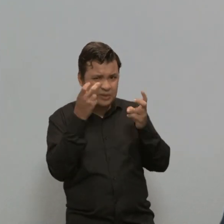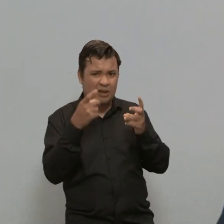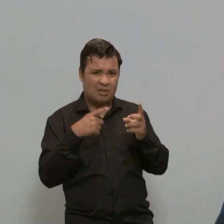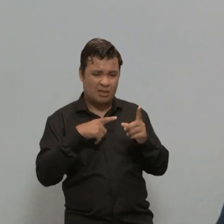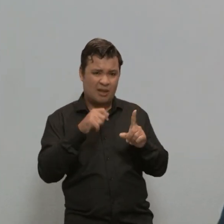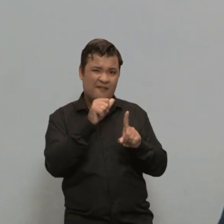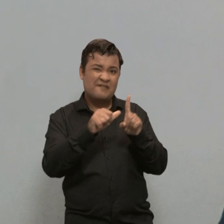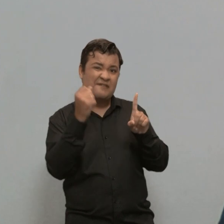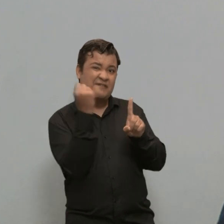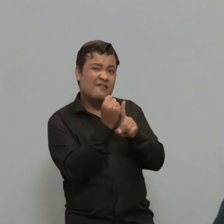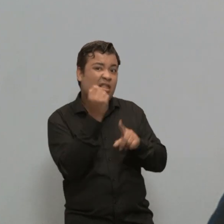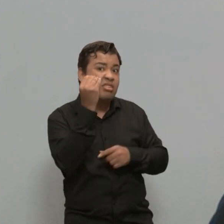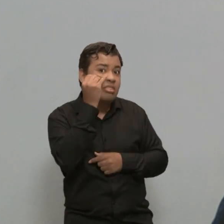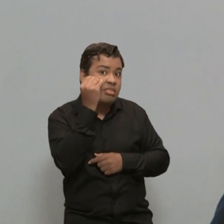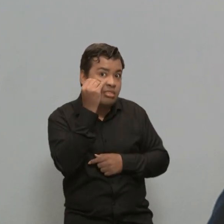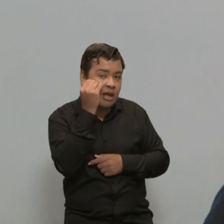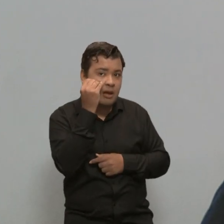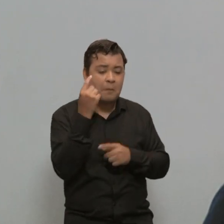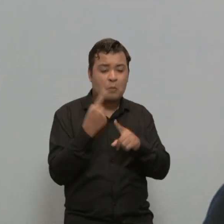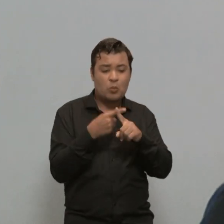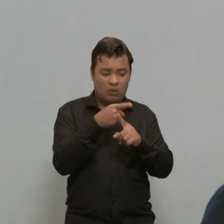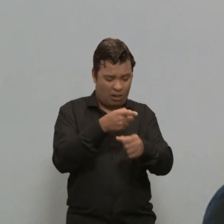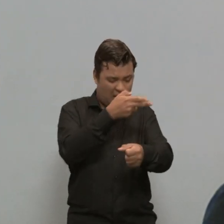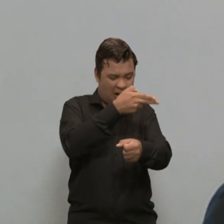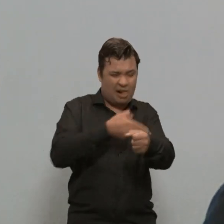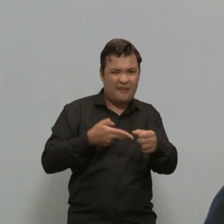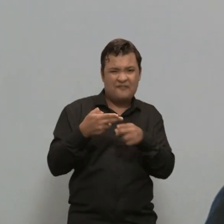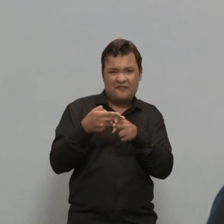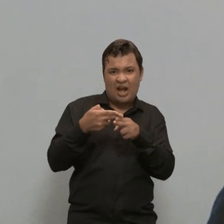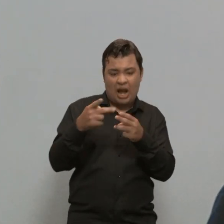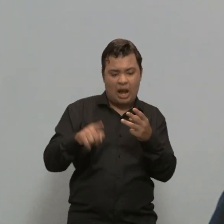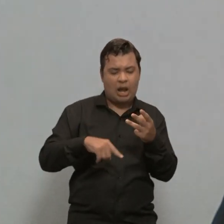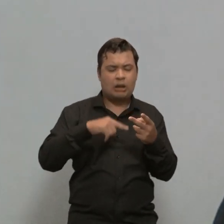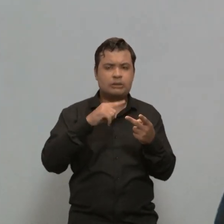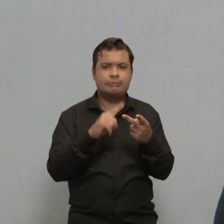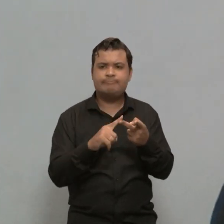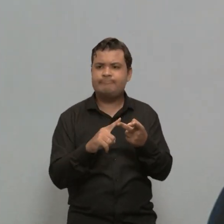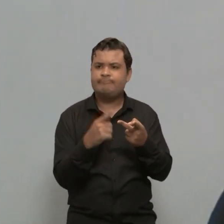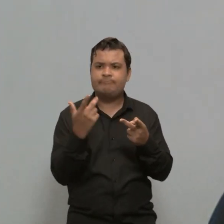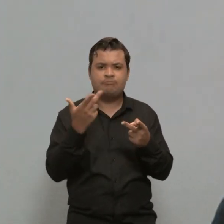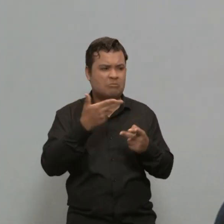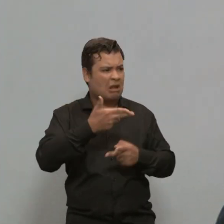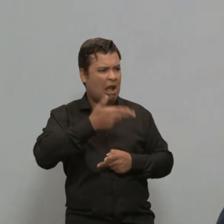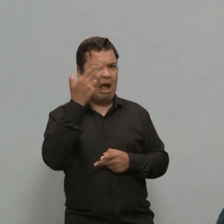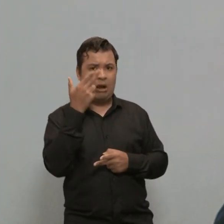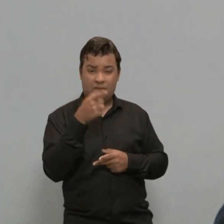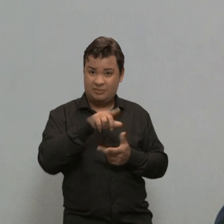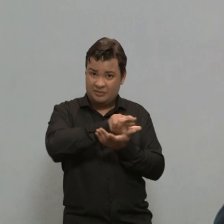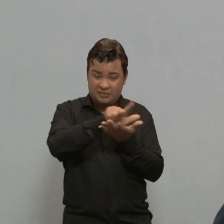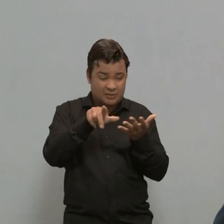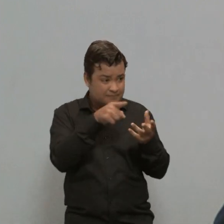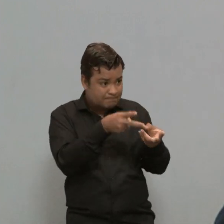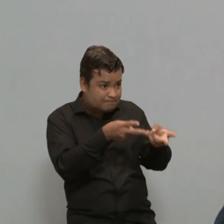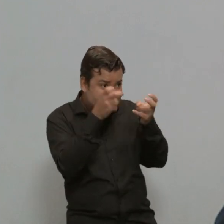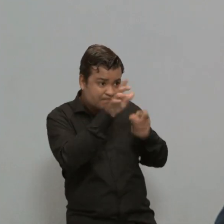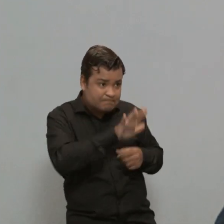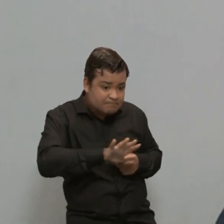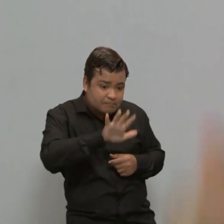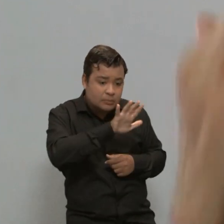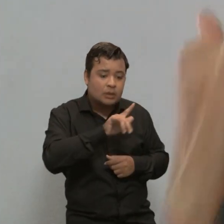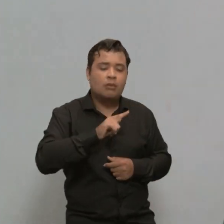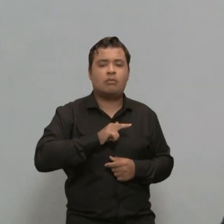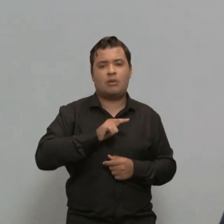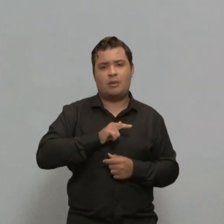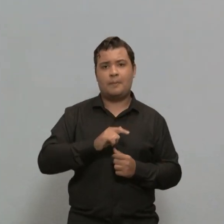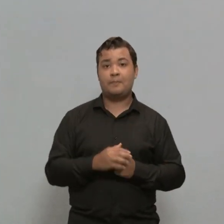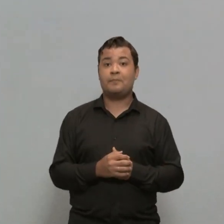fogo. Então, ao identificar, o profissional, ele tem que... Aí nós temos algumas etapas, né, que